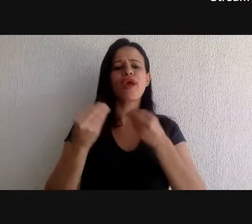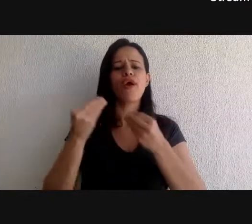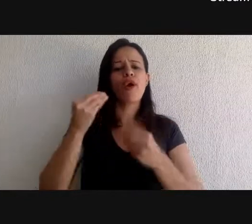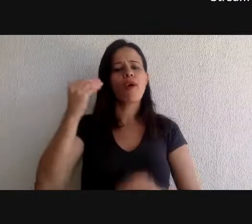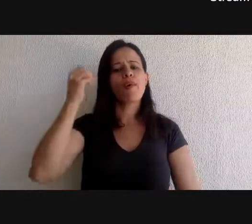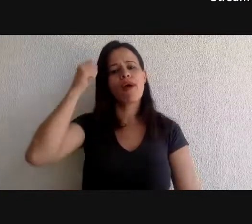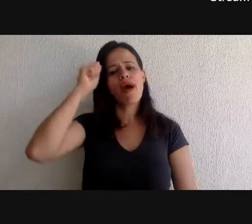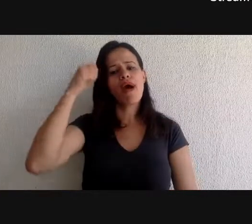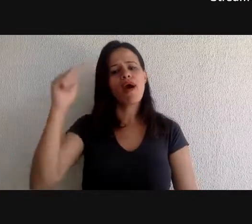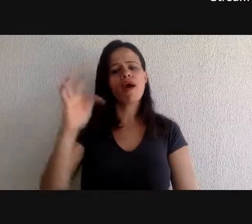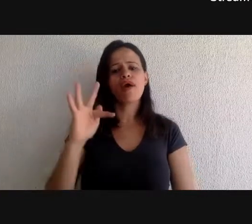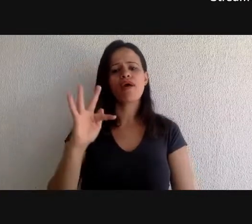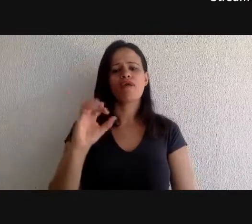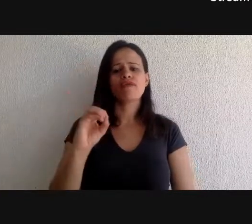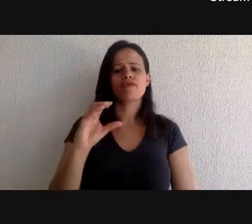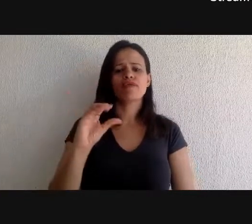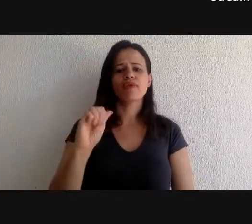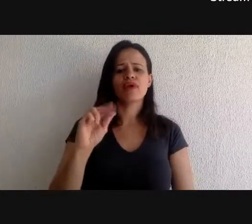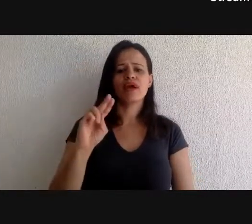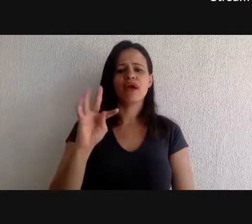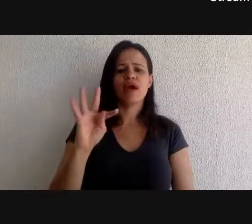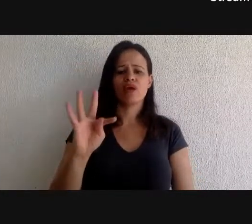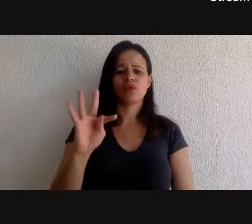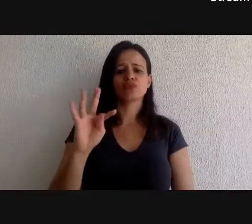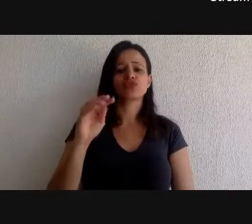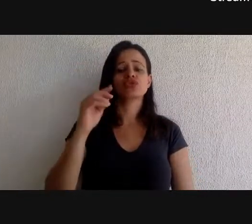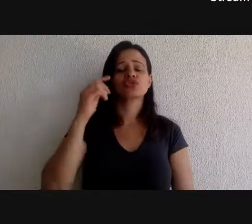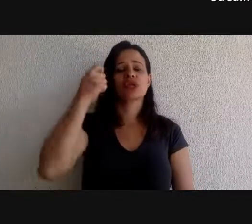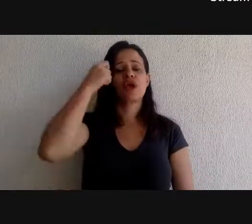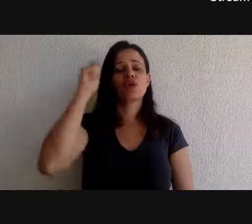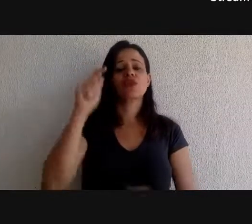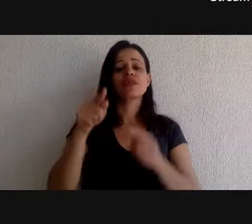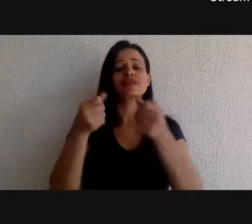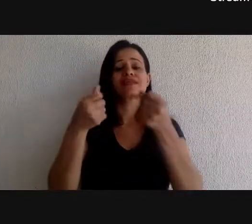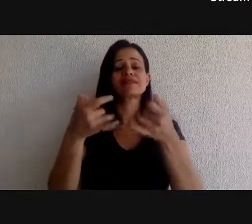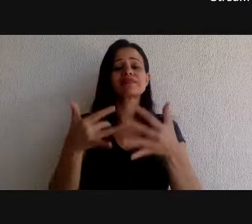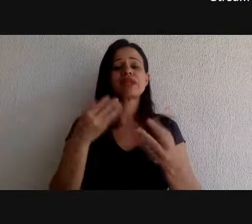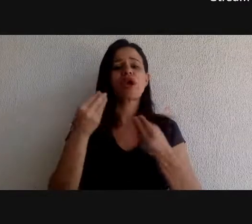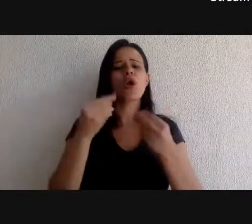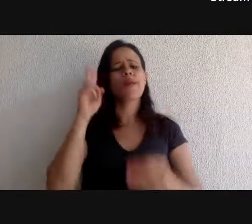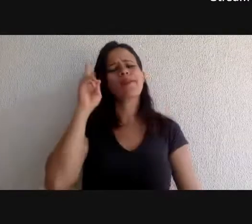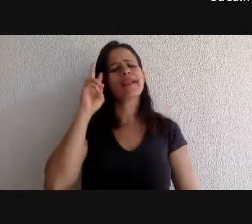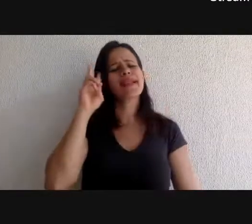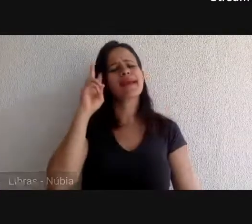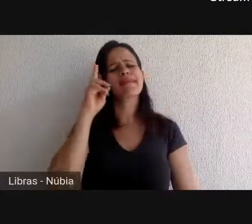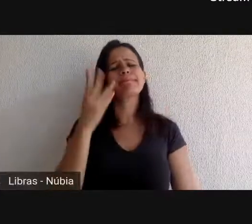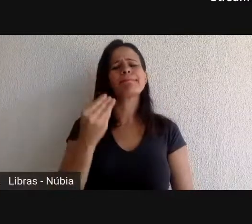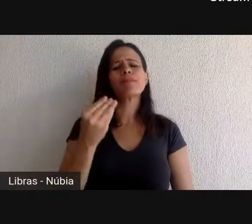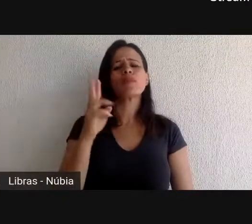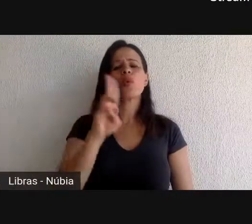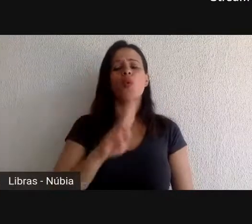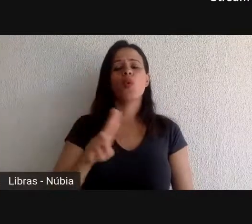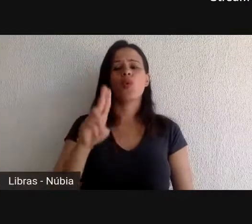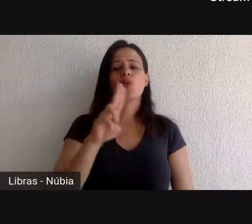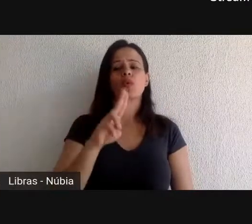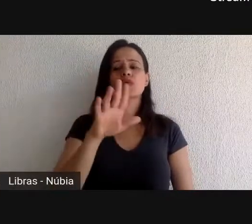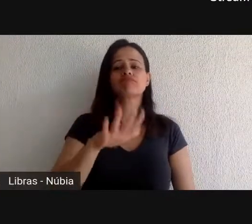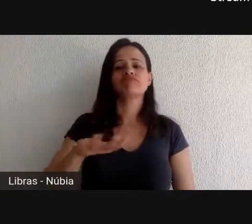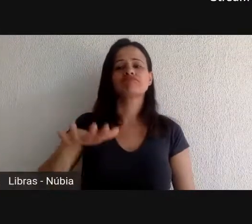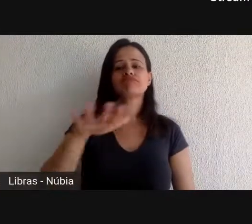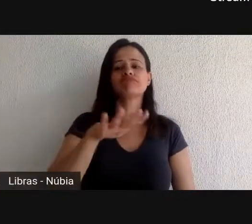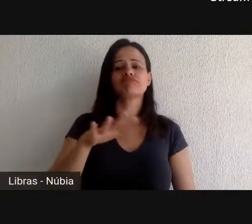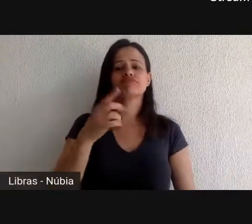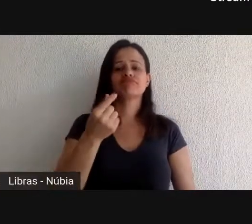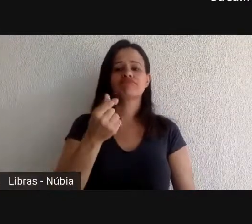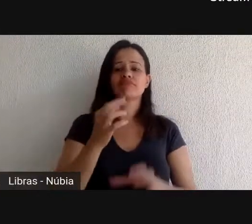e Deleuze. Isso me fez lembrar de um termo que é bastante utilizado no ambiente orçamentário, né?